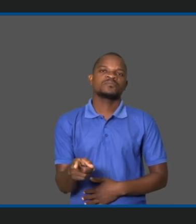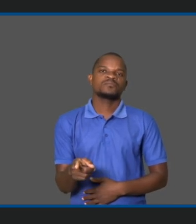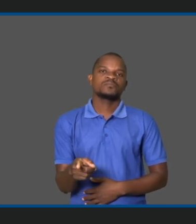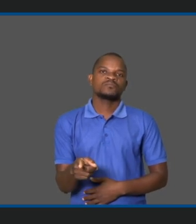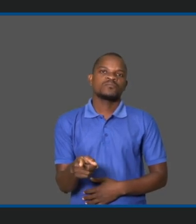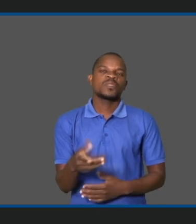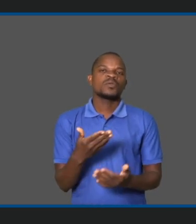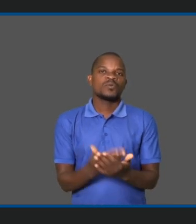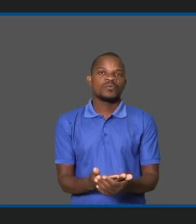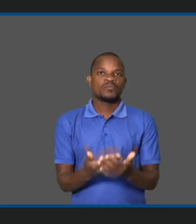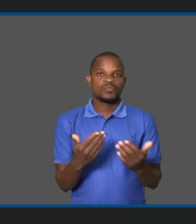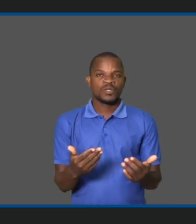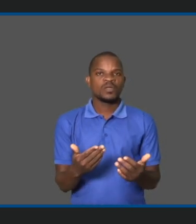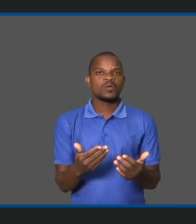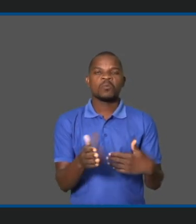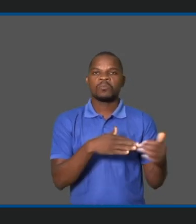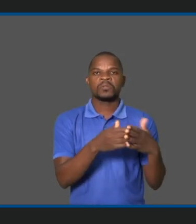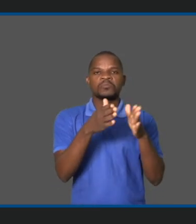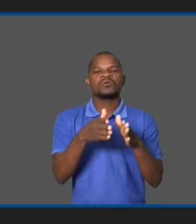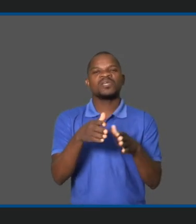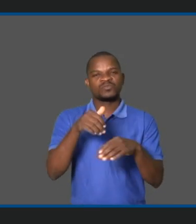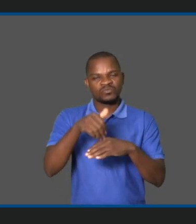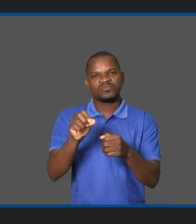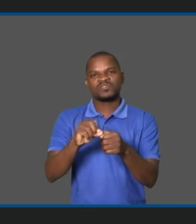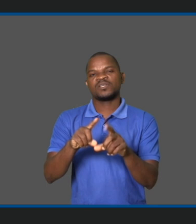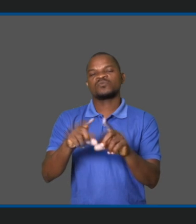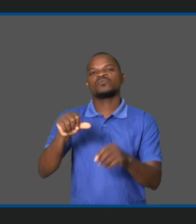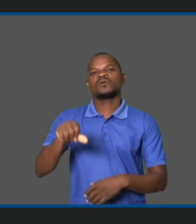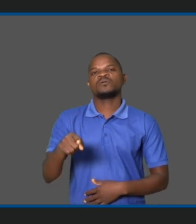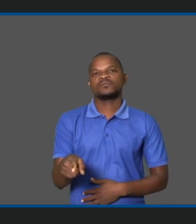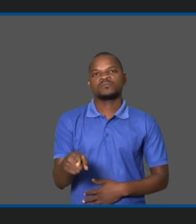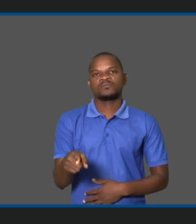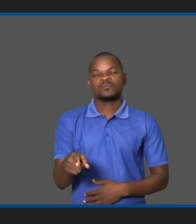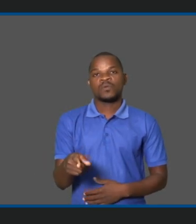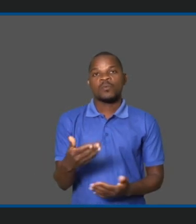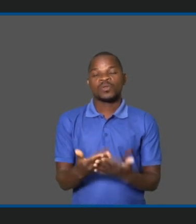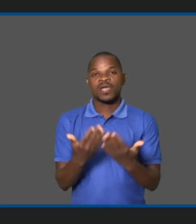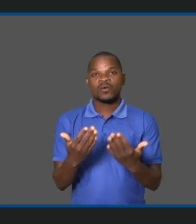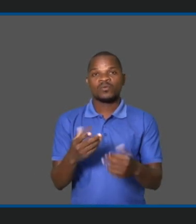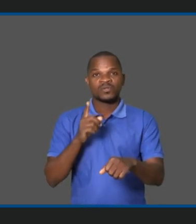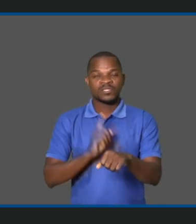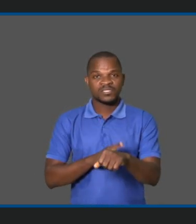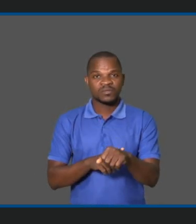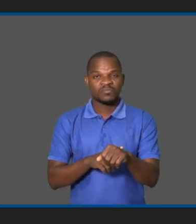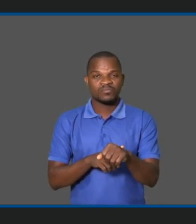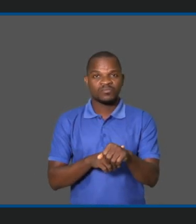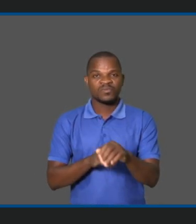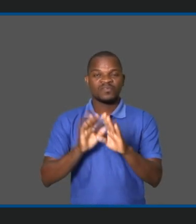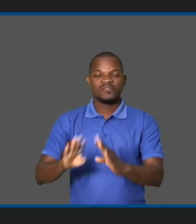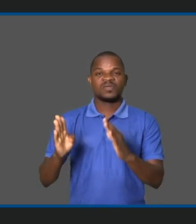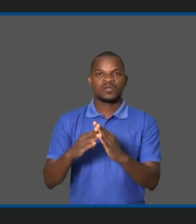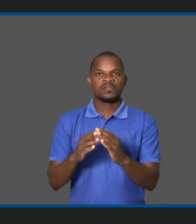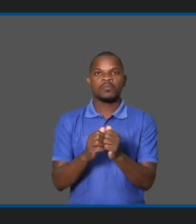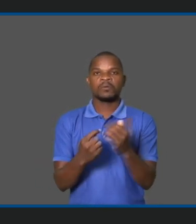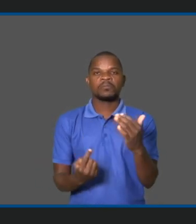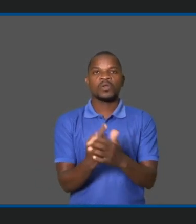E mesmo nesse estado de emergência, não é o primeiro caso de agressão. Nós temos situação em que a polícia agiu